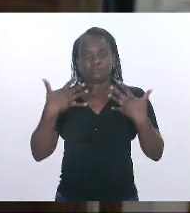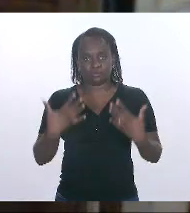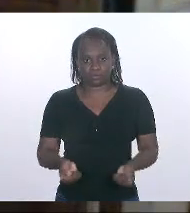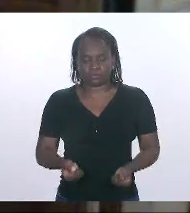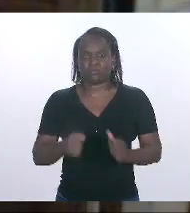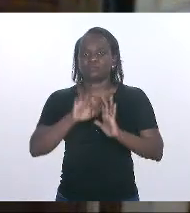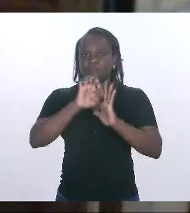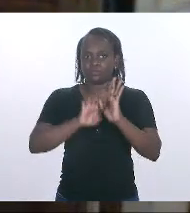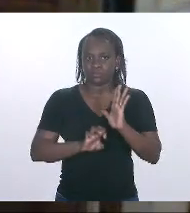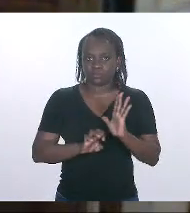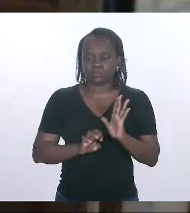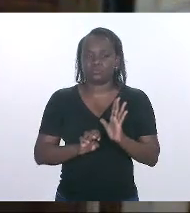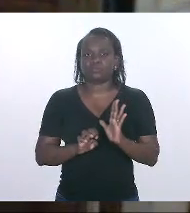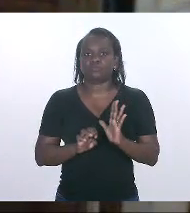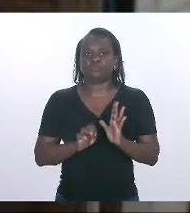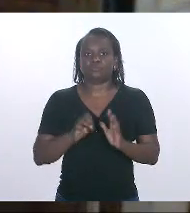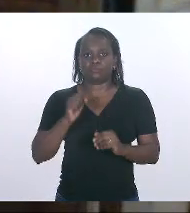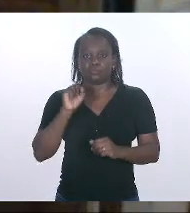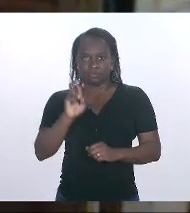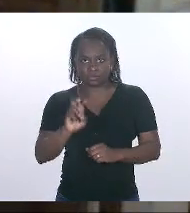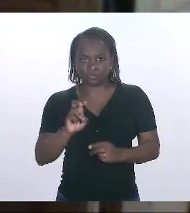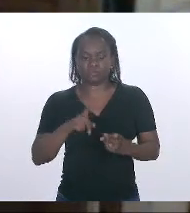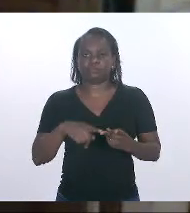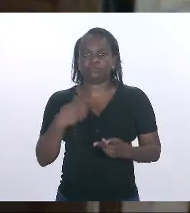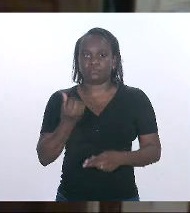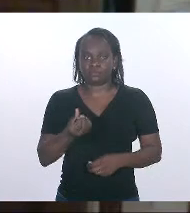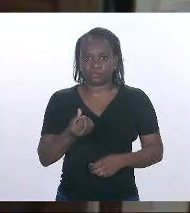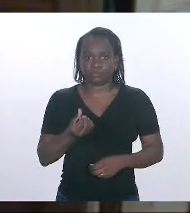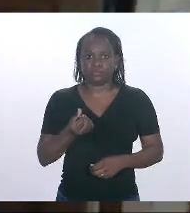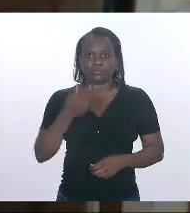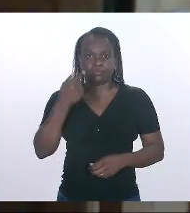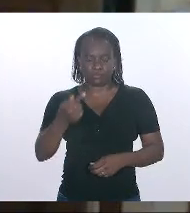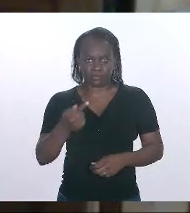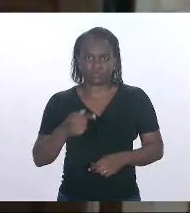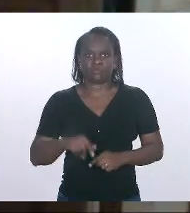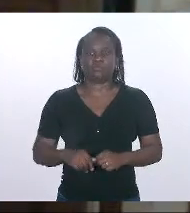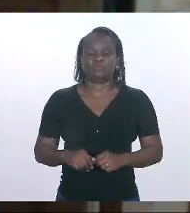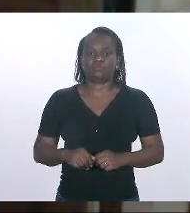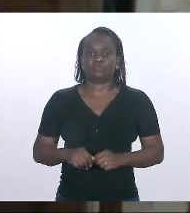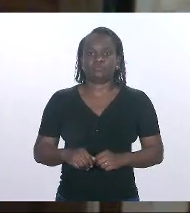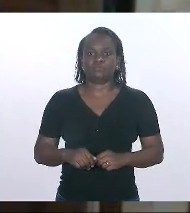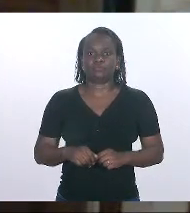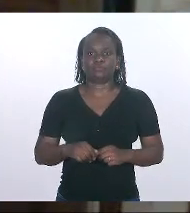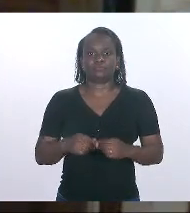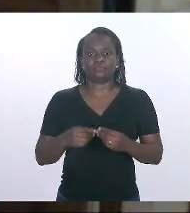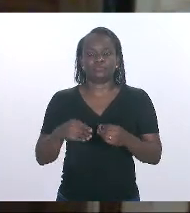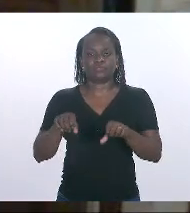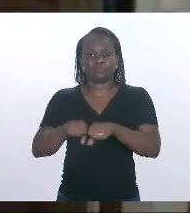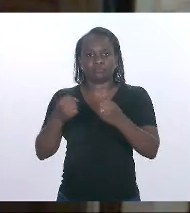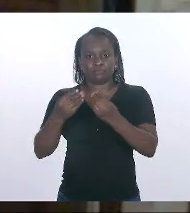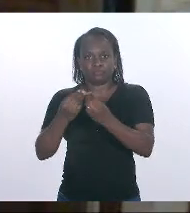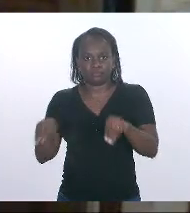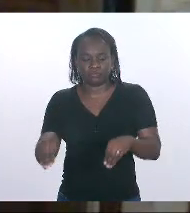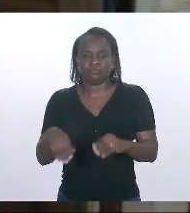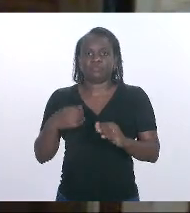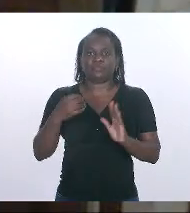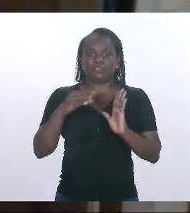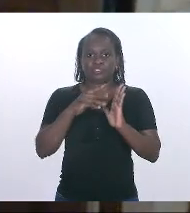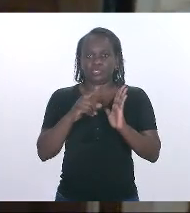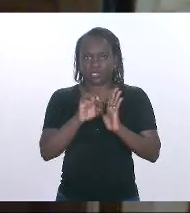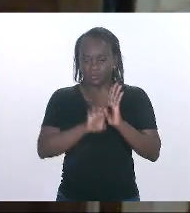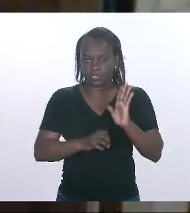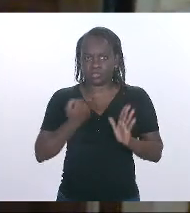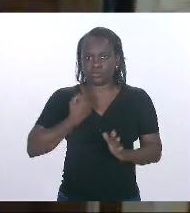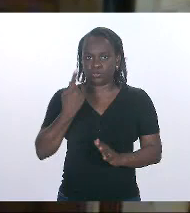favorável às emendas 5, 6 e 7. Prejudicabilidade da emenda 1